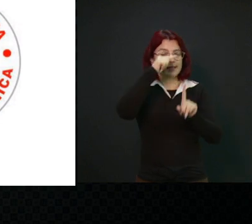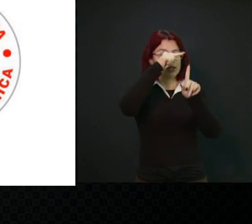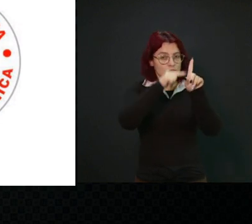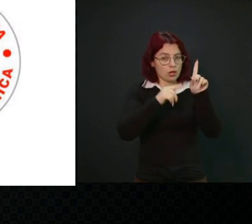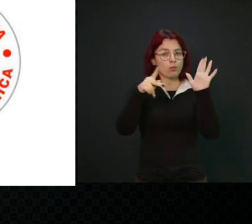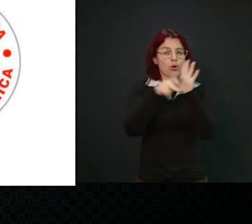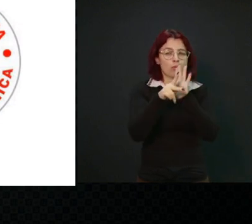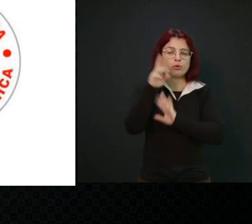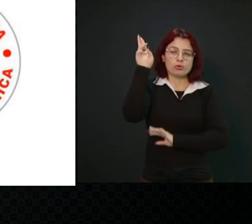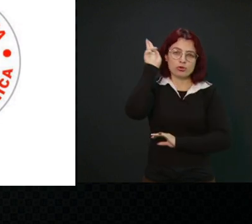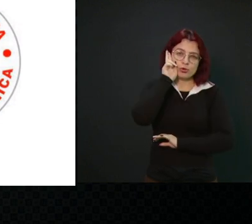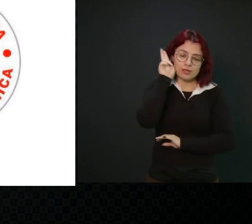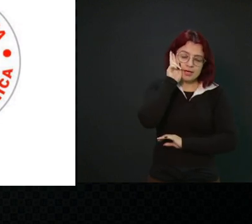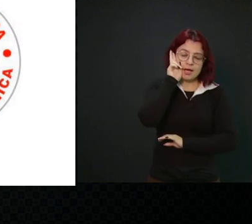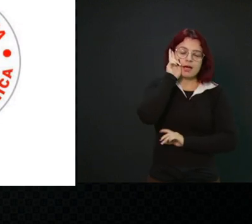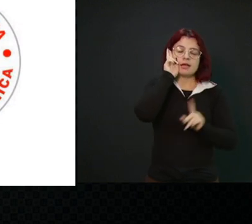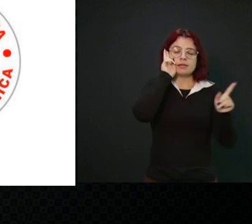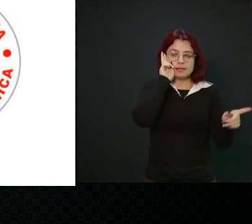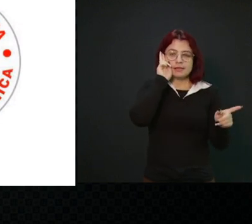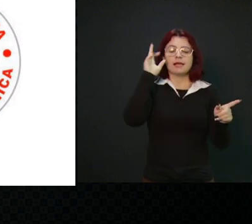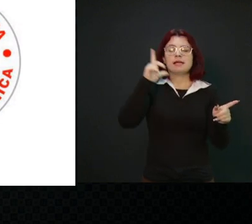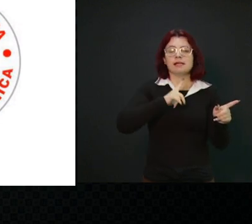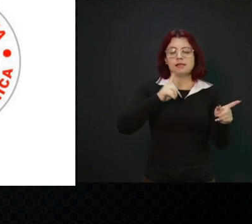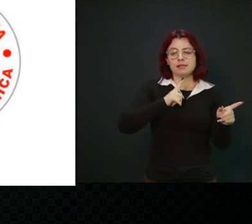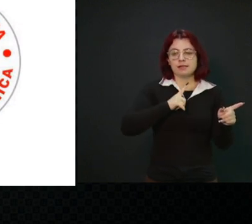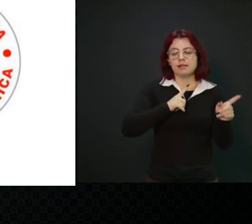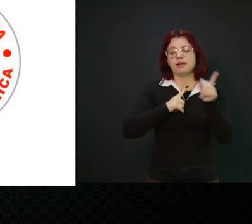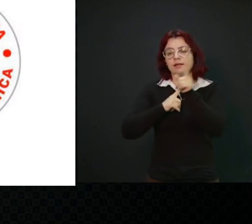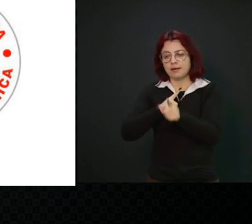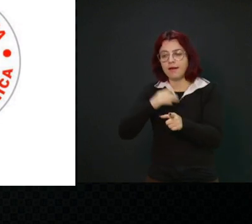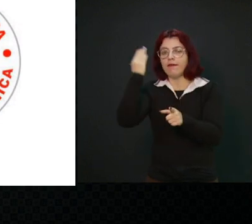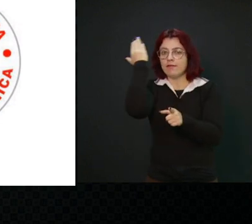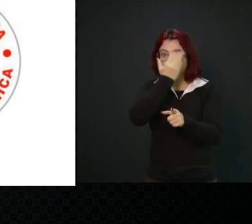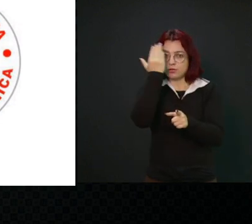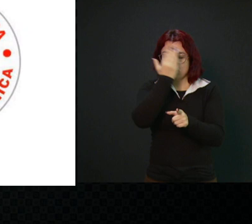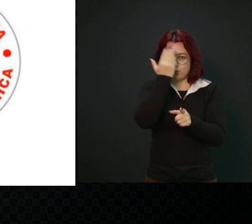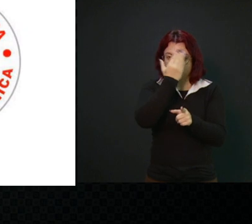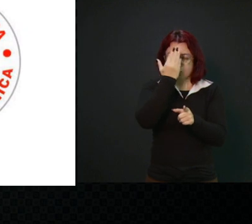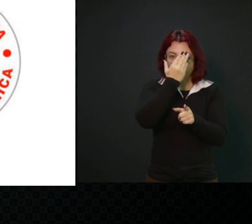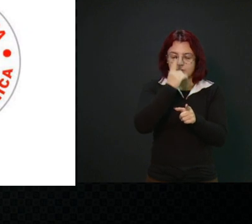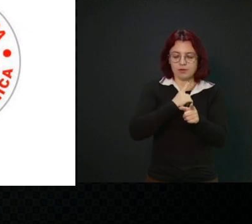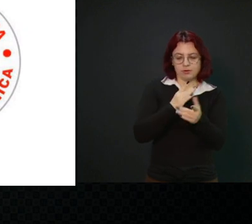da surdez, temos a classificação da deficiência visual,